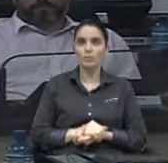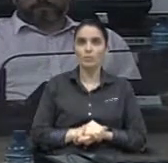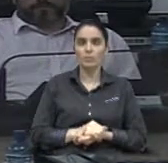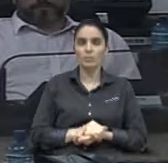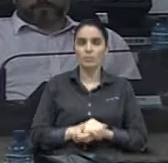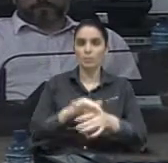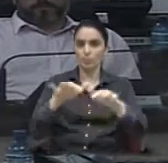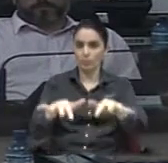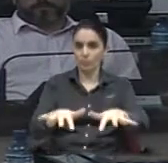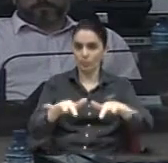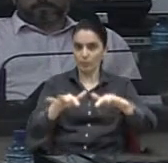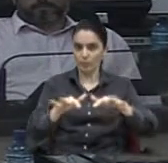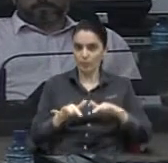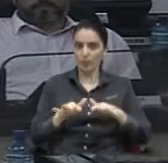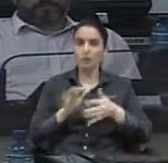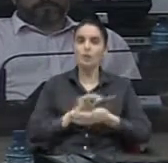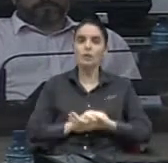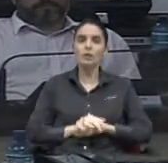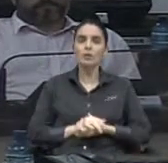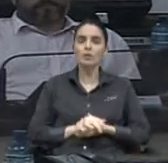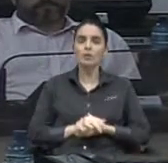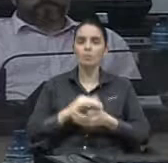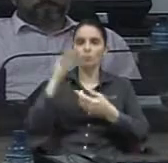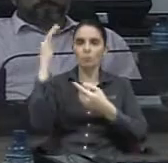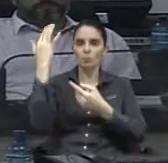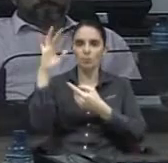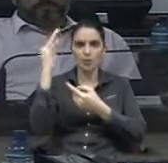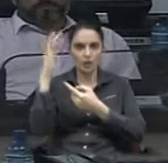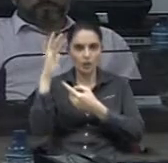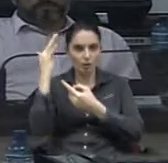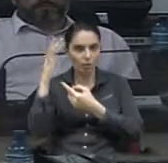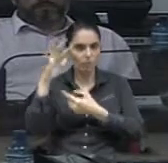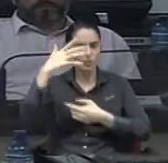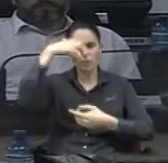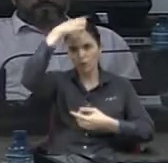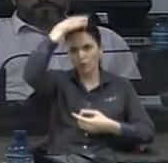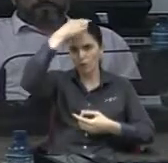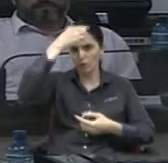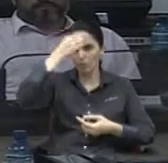público presente, eu queria aqui parabenizar o doutor Rafael